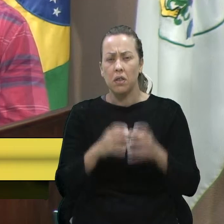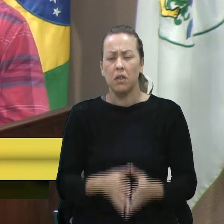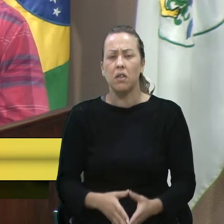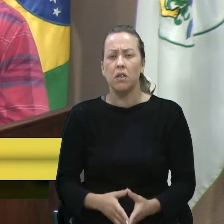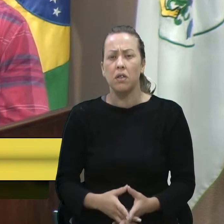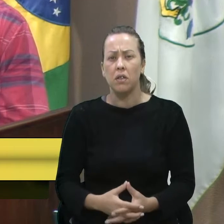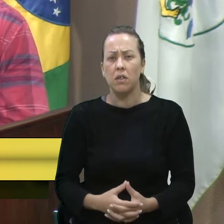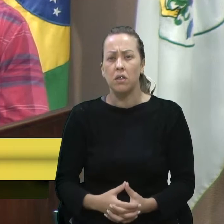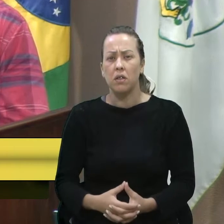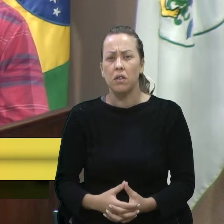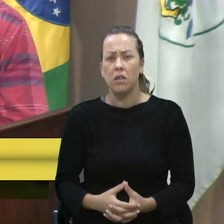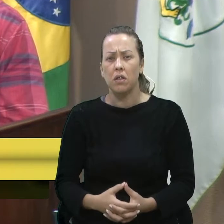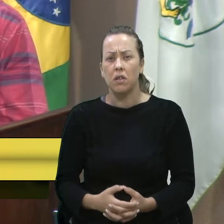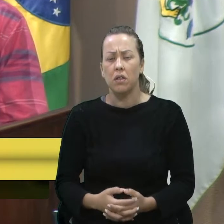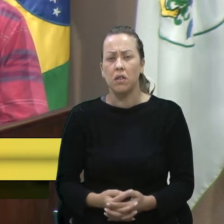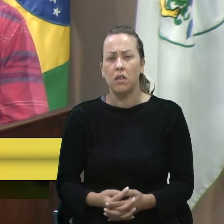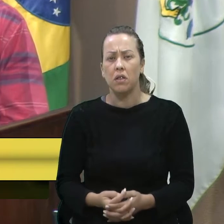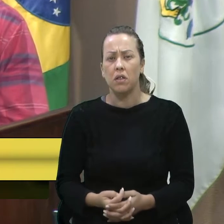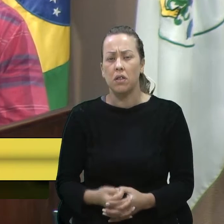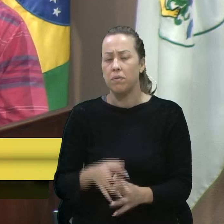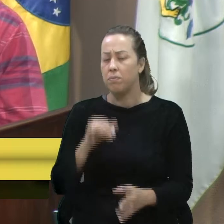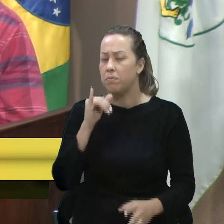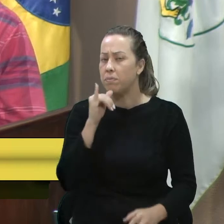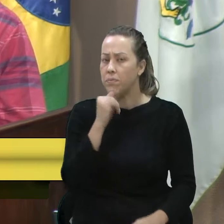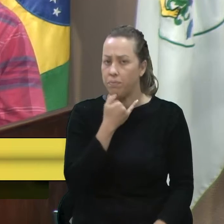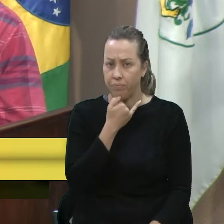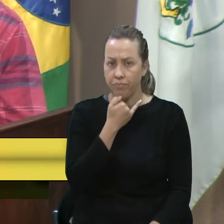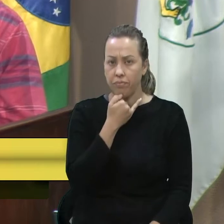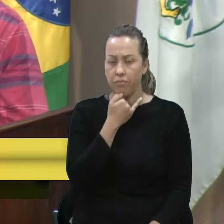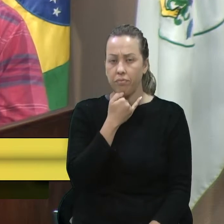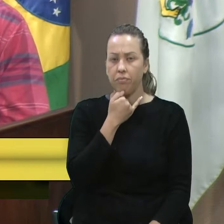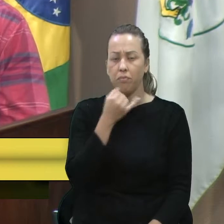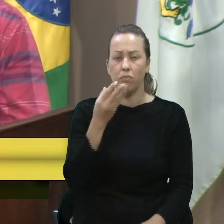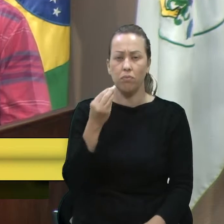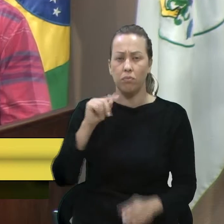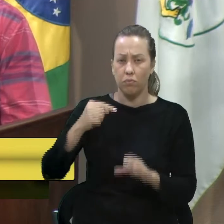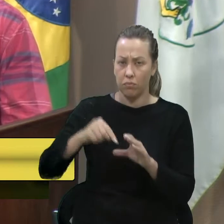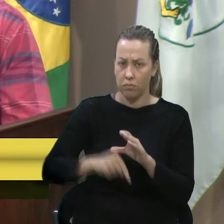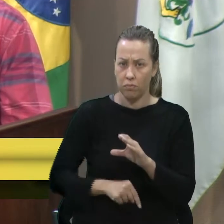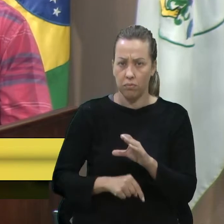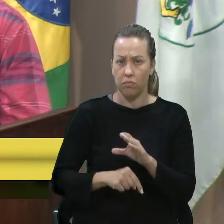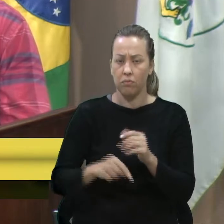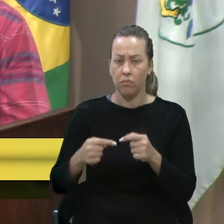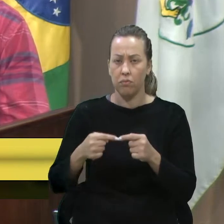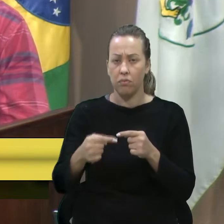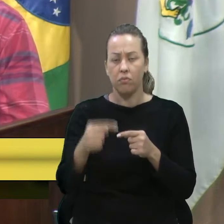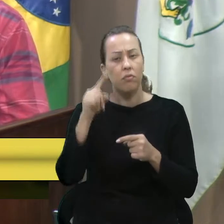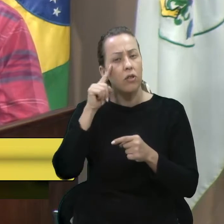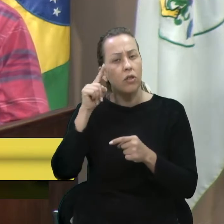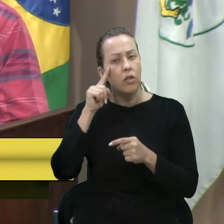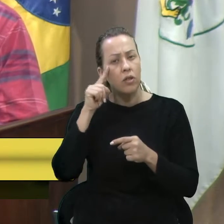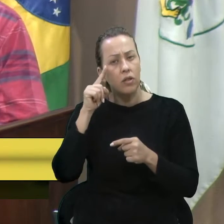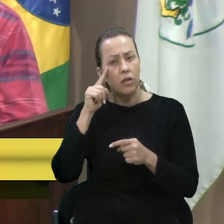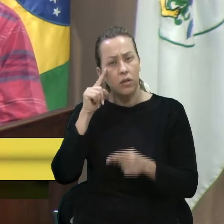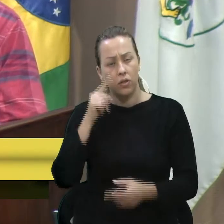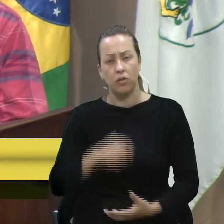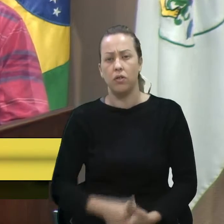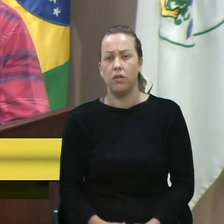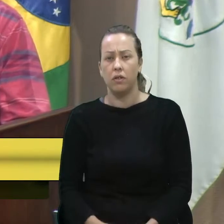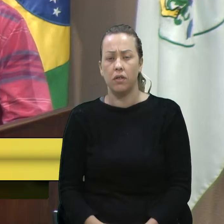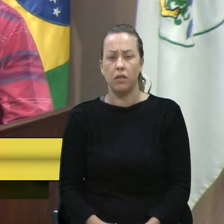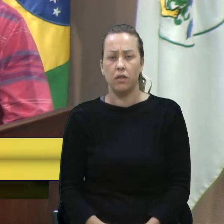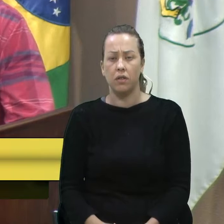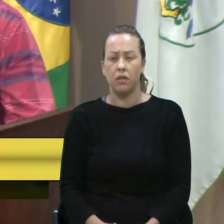considerando suicídio? Tristeza intensa durante vários dias.